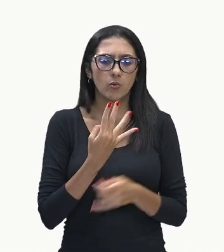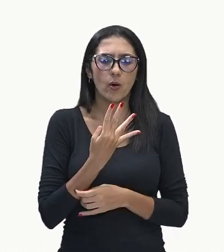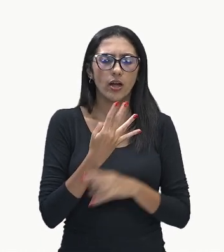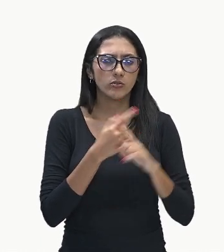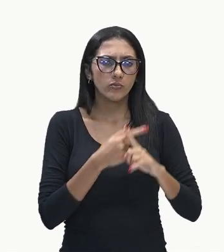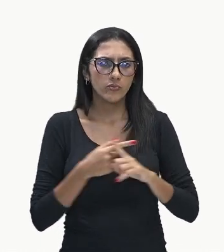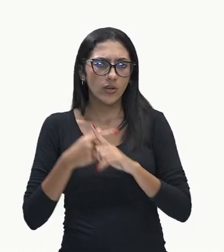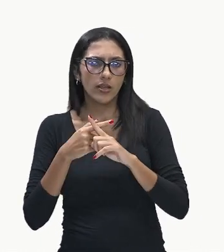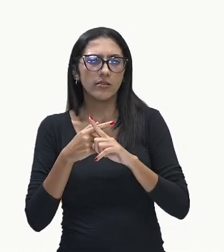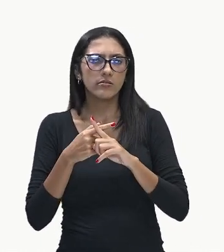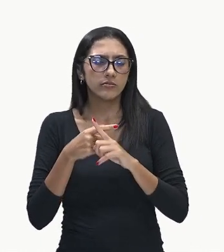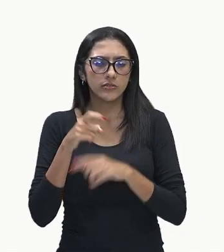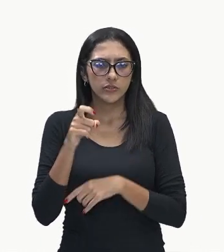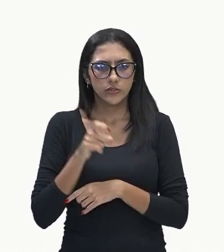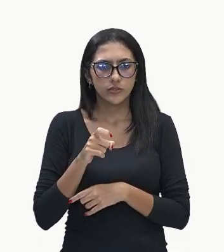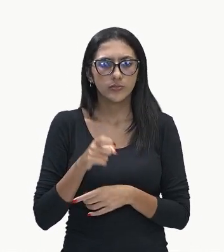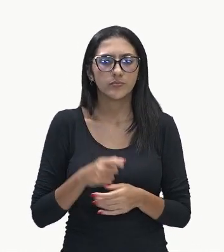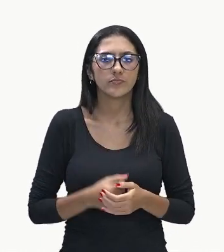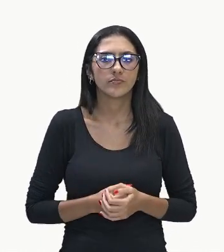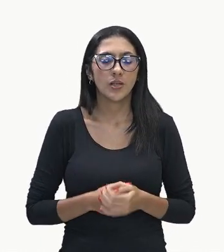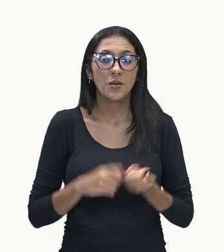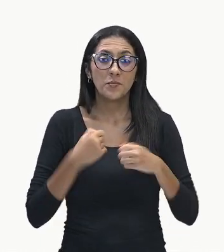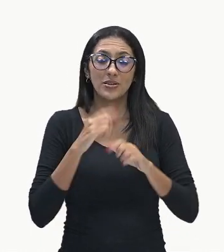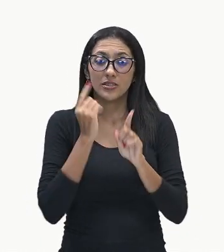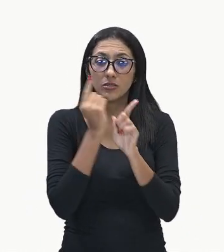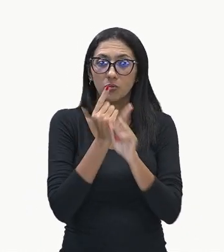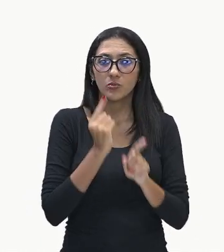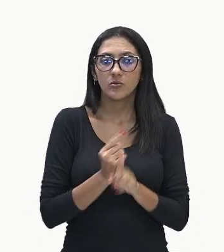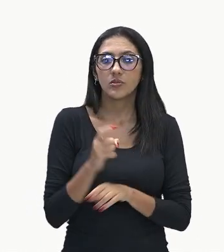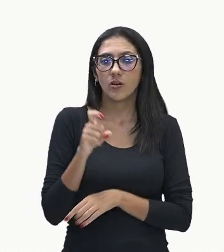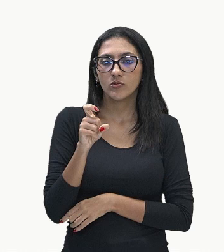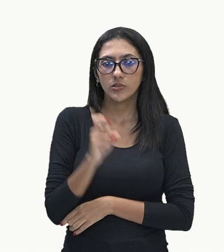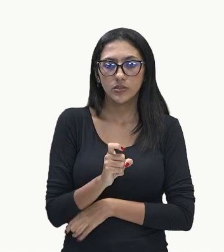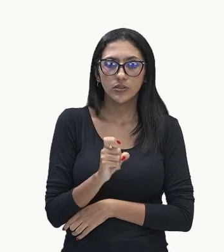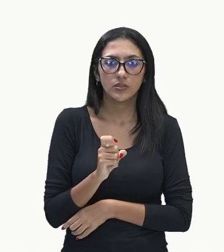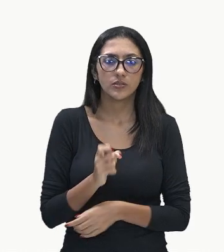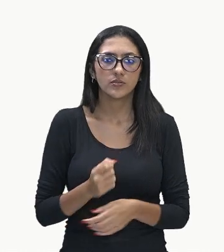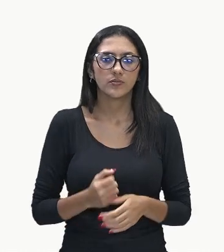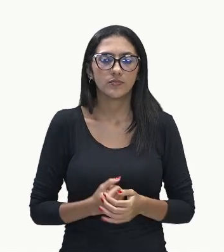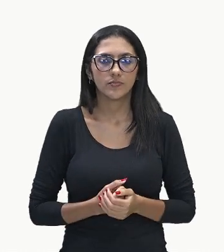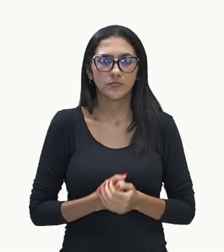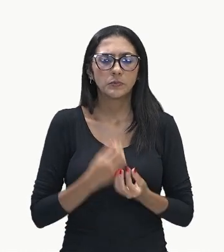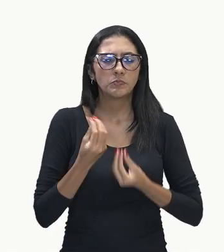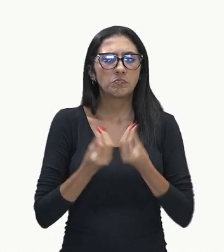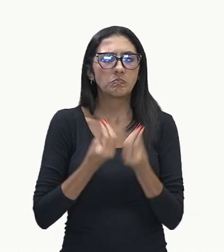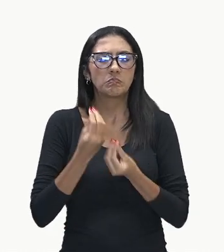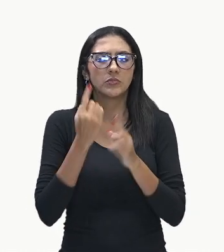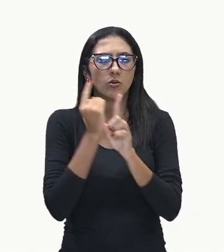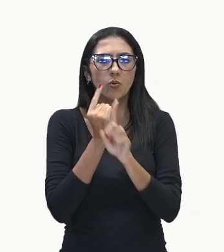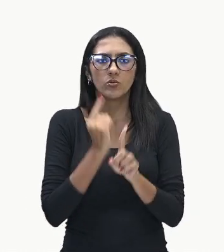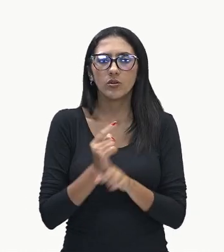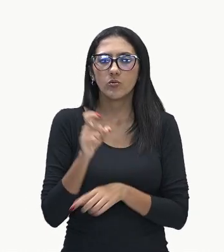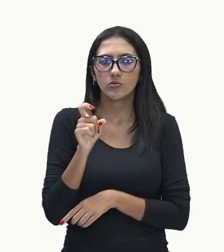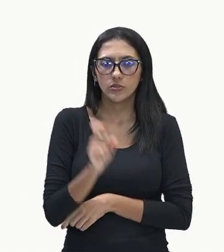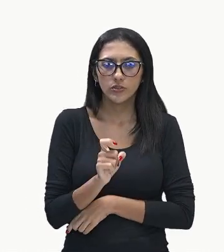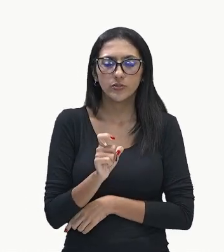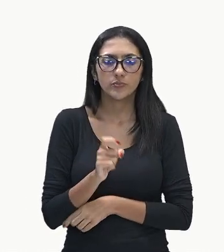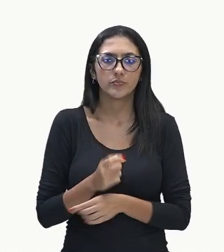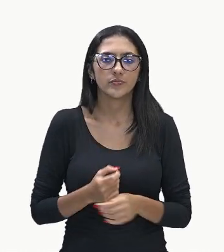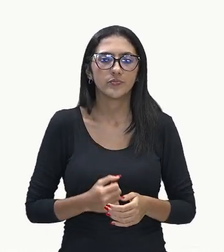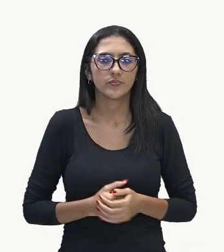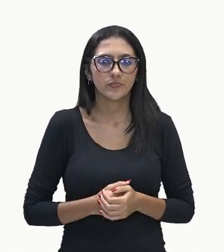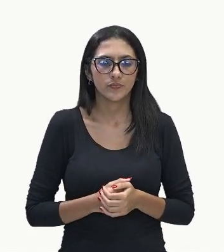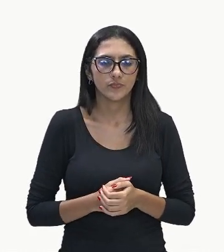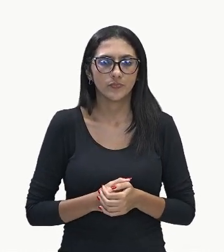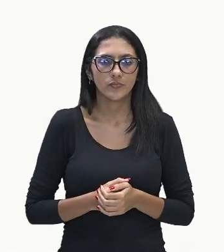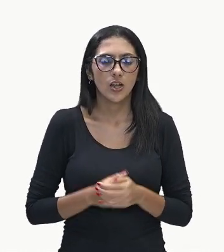nós temos que achar o valor da incógnita, que é x. Como é que eu vou achar? Você vai usar a operação